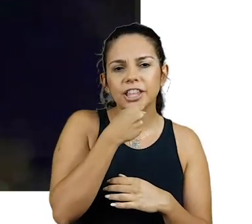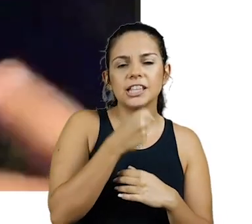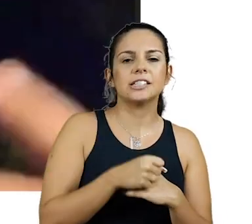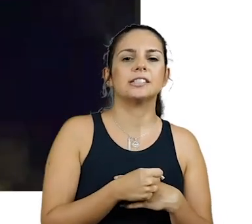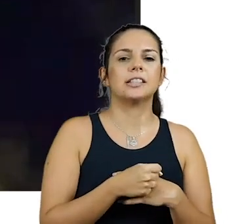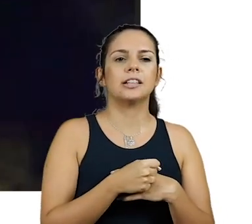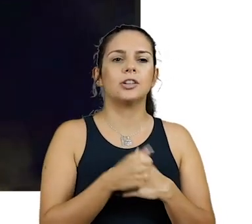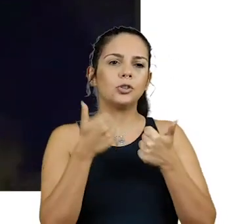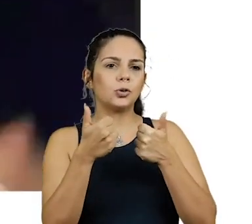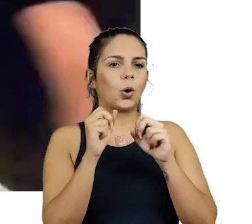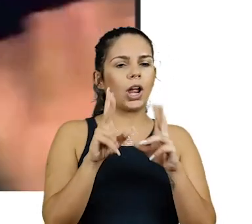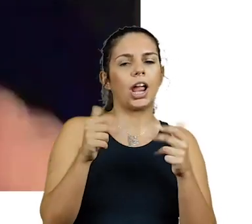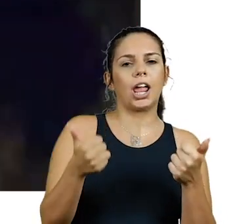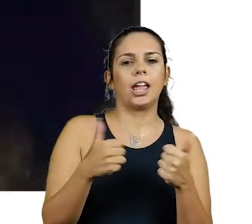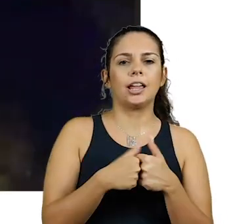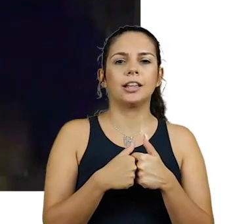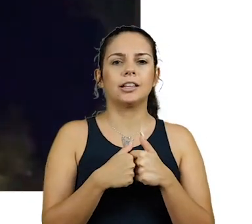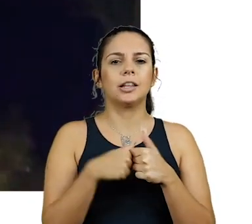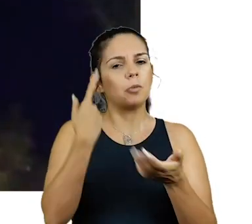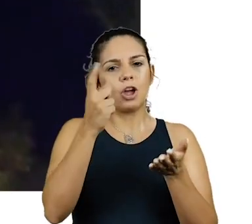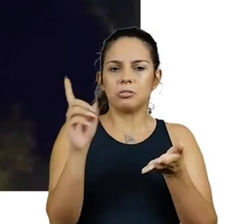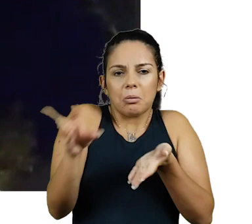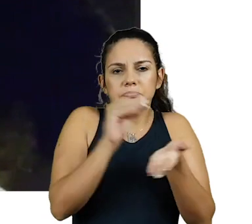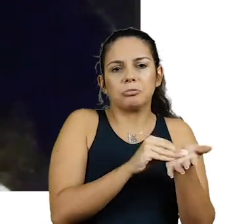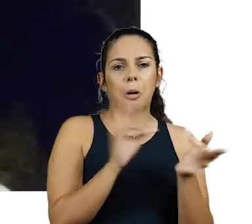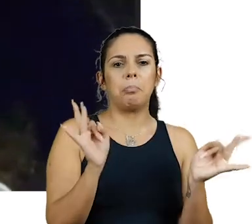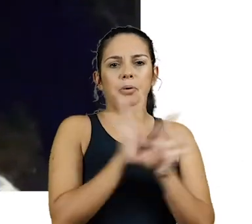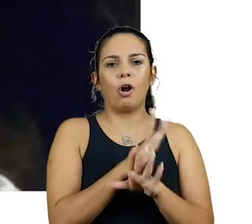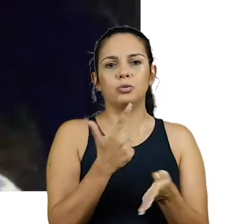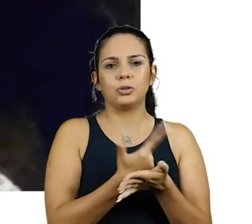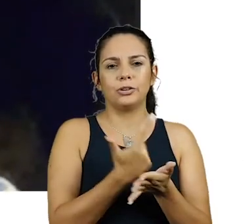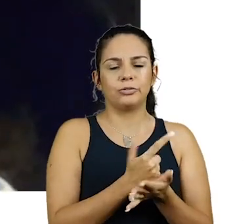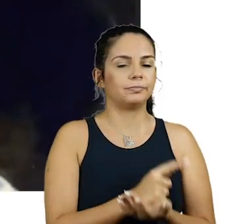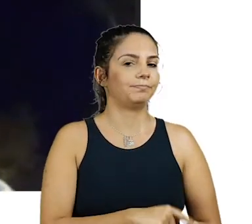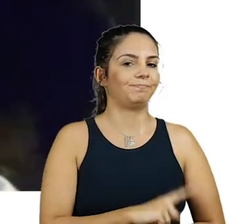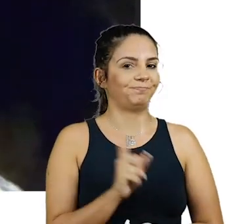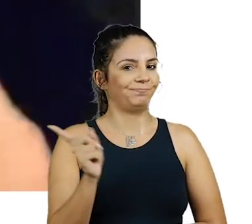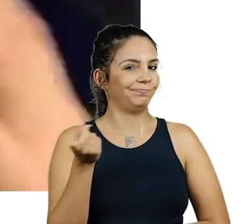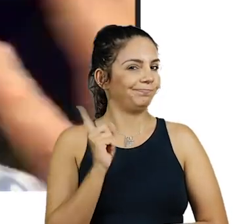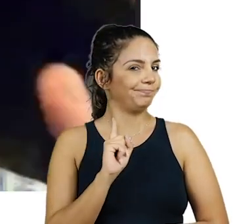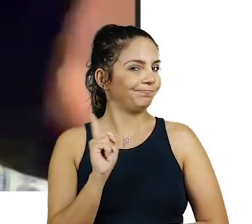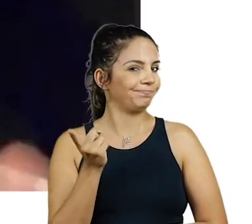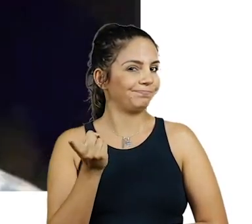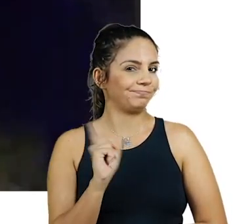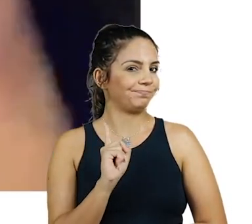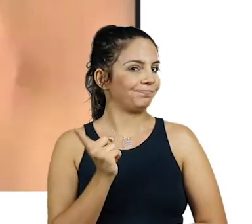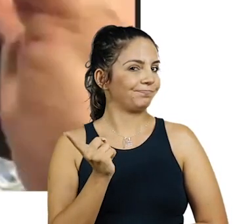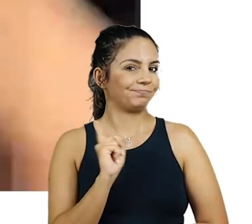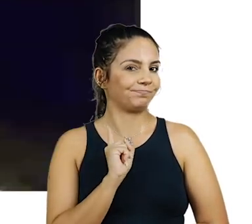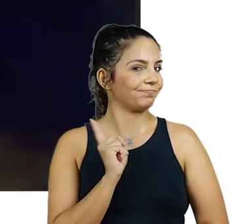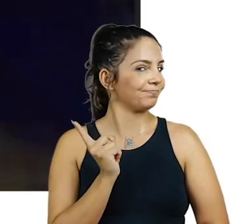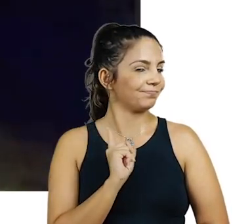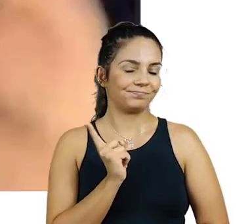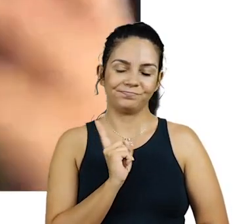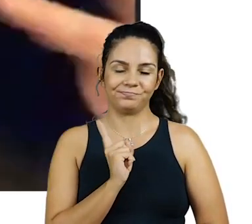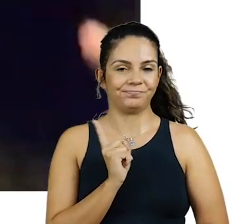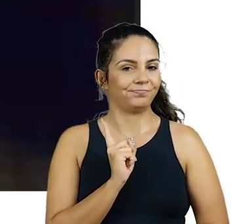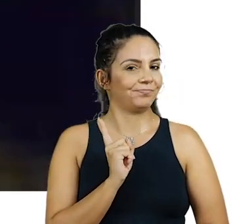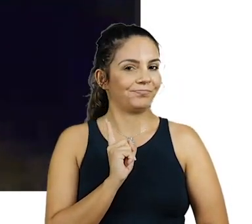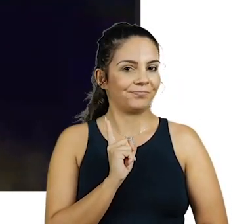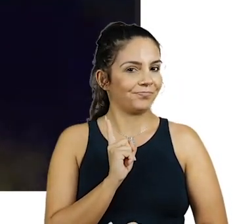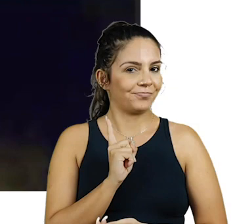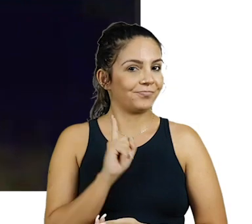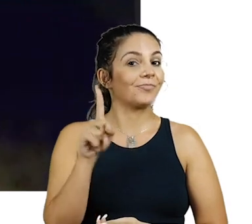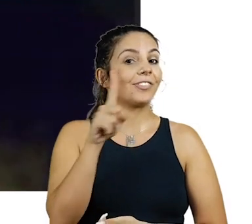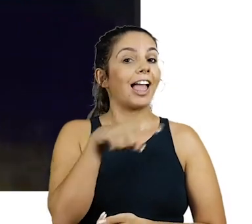né, benção e tal. Aí é só transcrever e o livro está pronto. Mas nem a pau. Que diga um